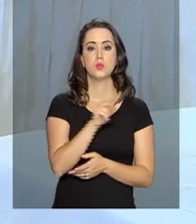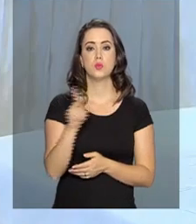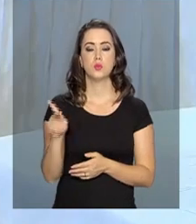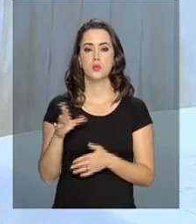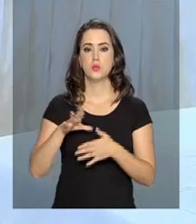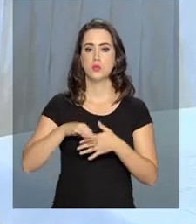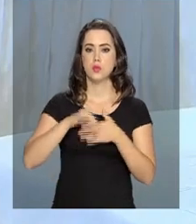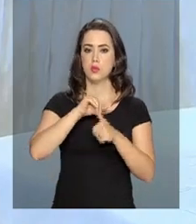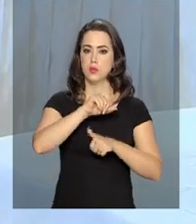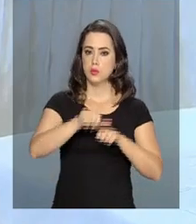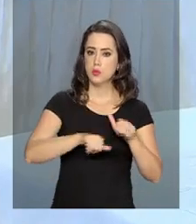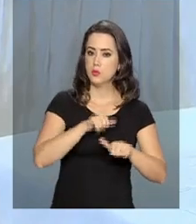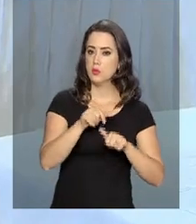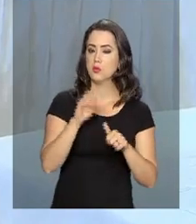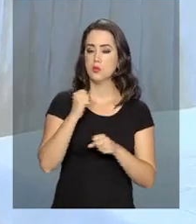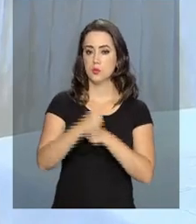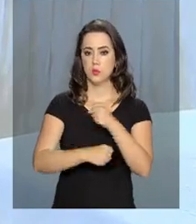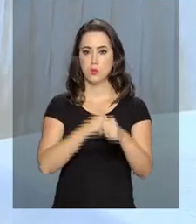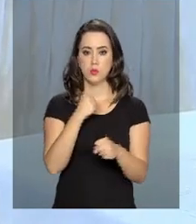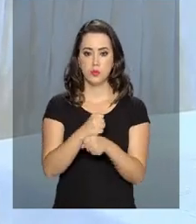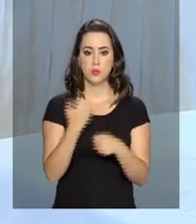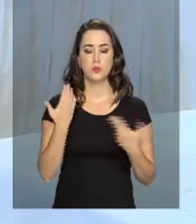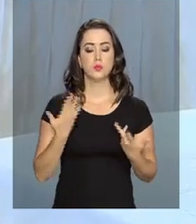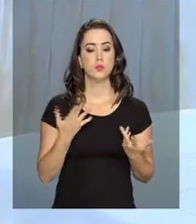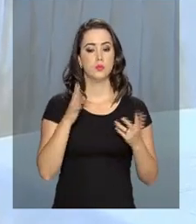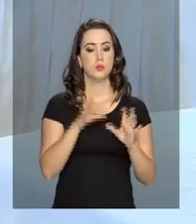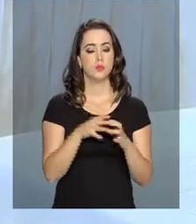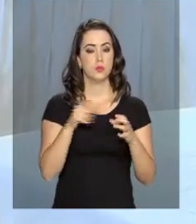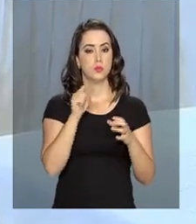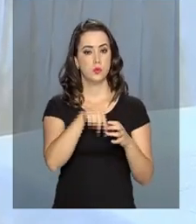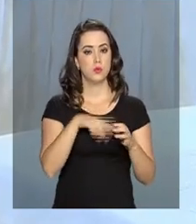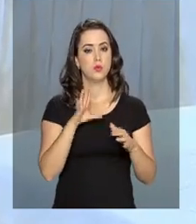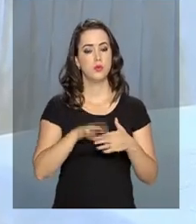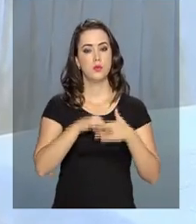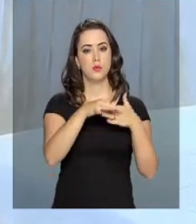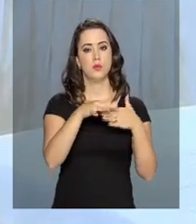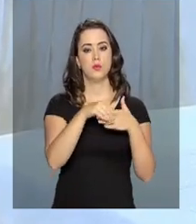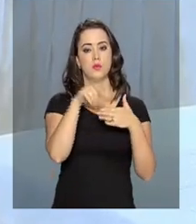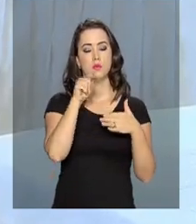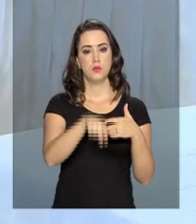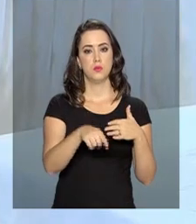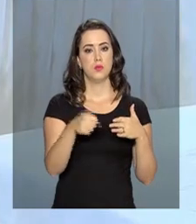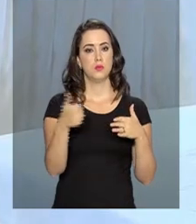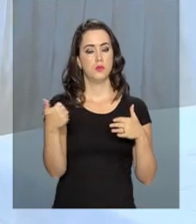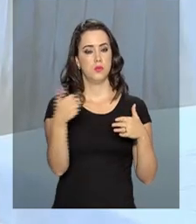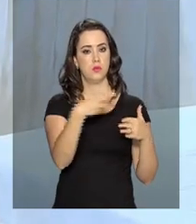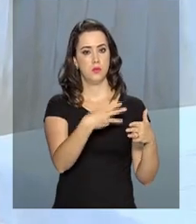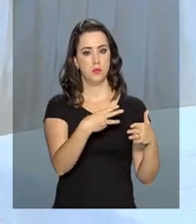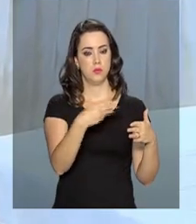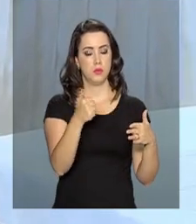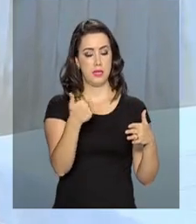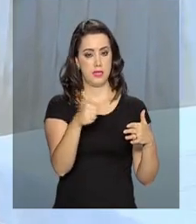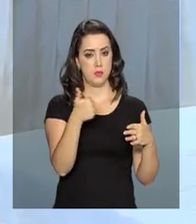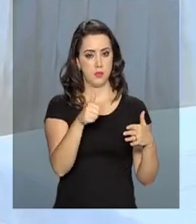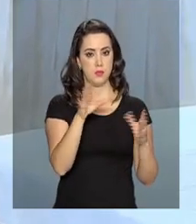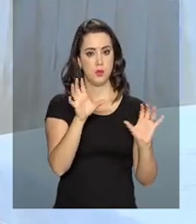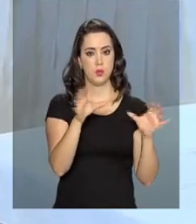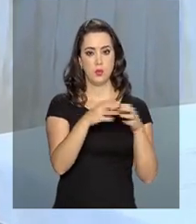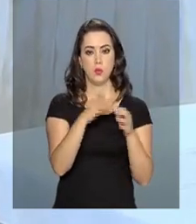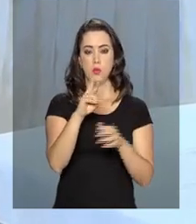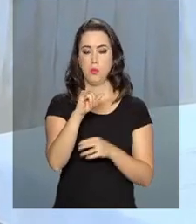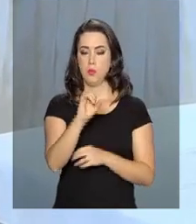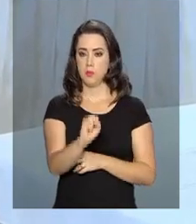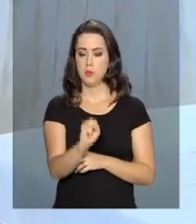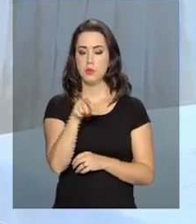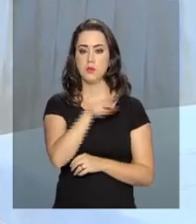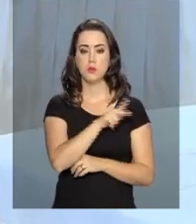presidência rotativa dos BRICS no ano que vem, quando vai sediar a 11ª cúpula do grupo.